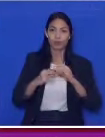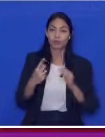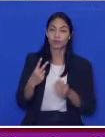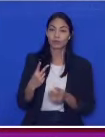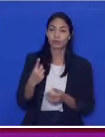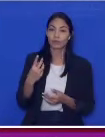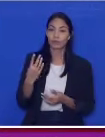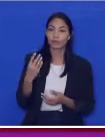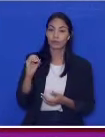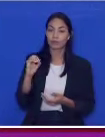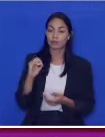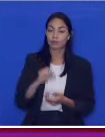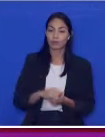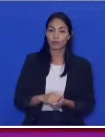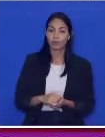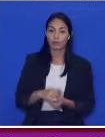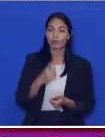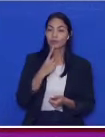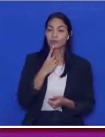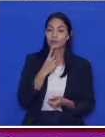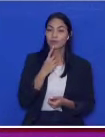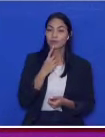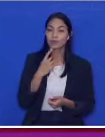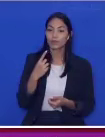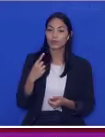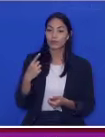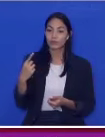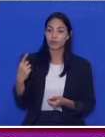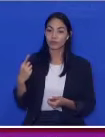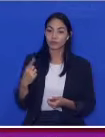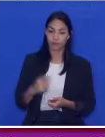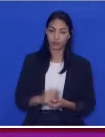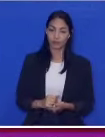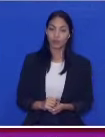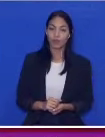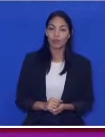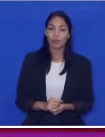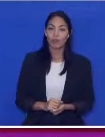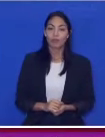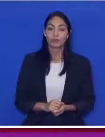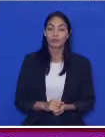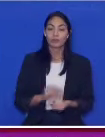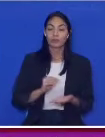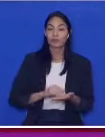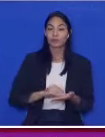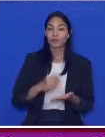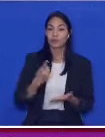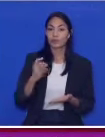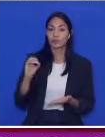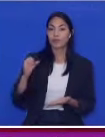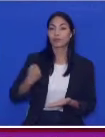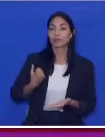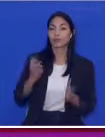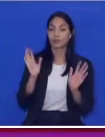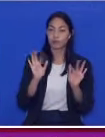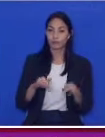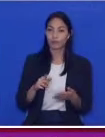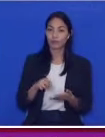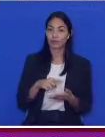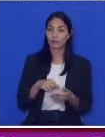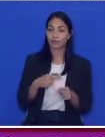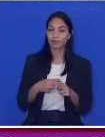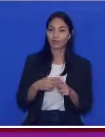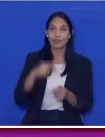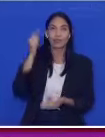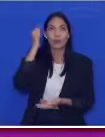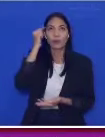2140. Bola vermelha número 11, vermelha 11. Foram sorteados 5 números, faltam 10.